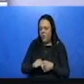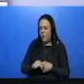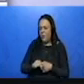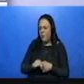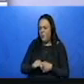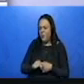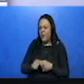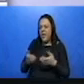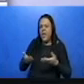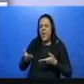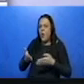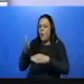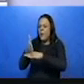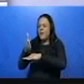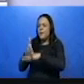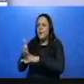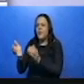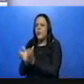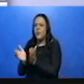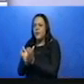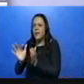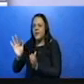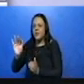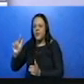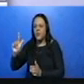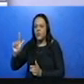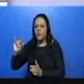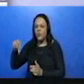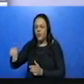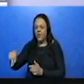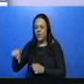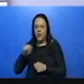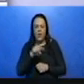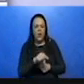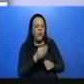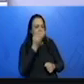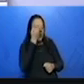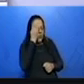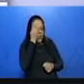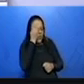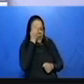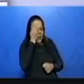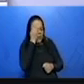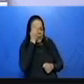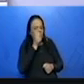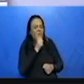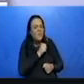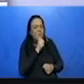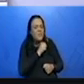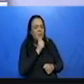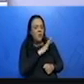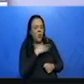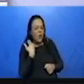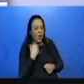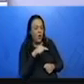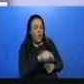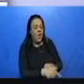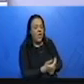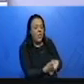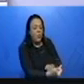Flint. Eu era o imediato e quando o velho pirata morreu, foi a mim que ele confiou o seu segredo. Então aquele